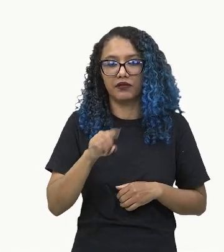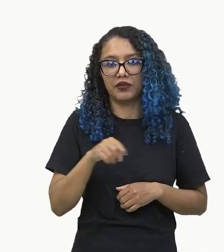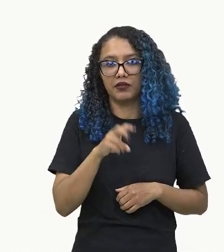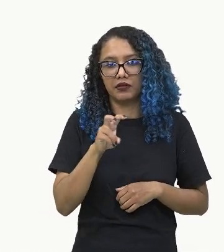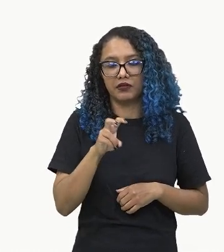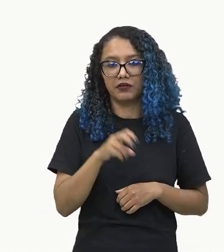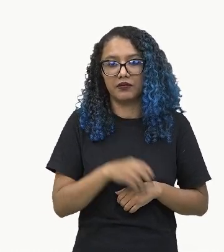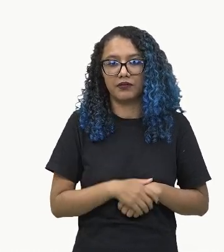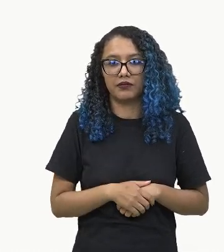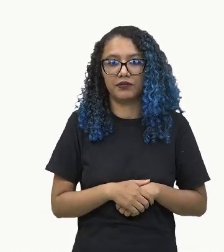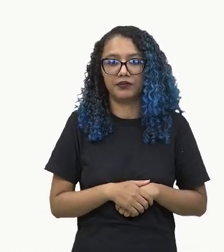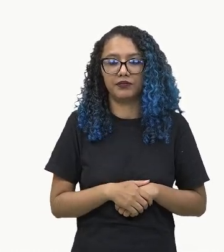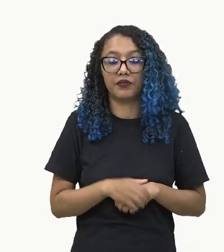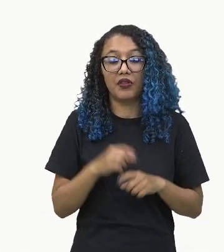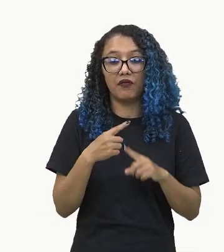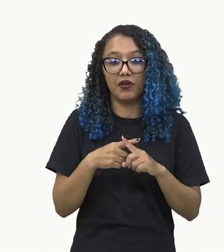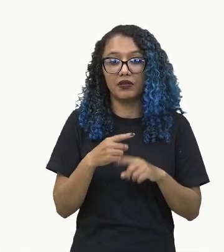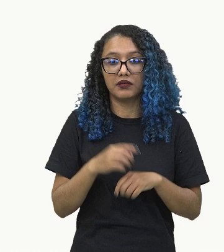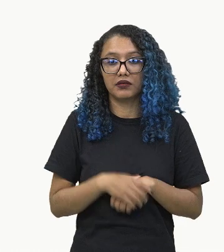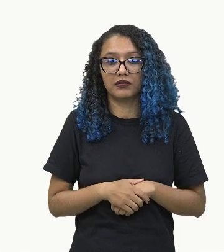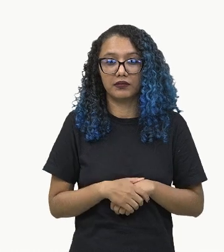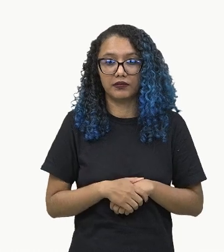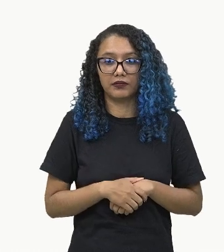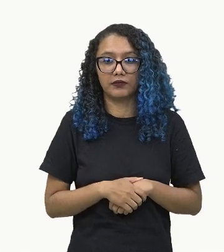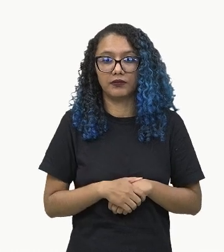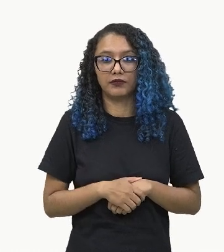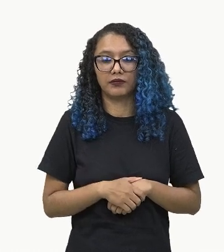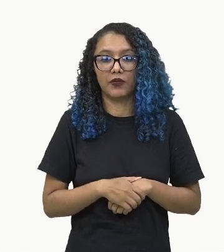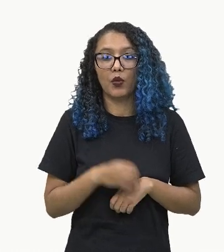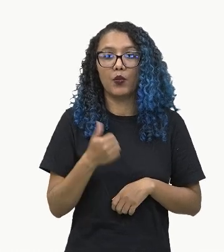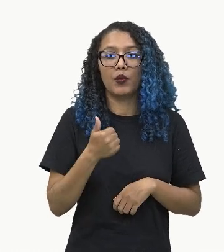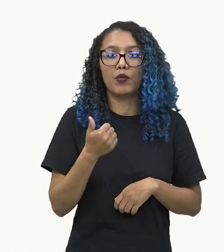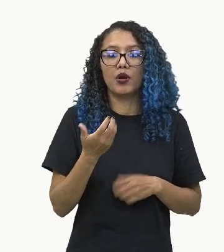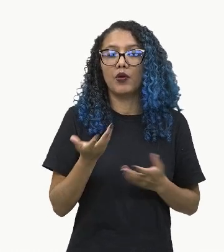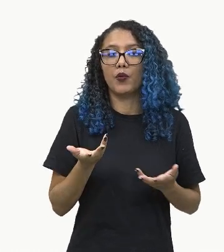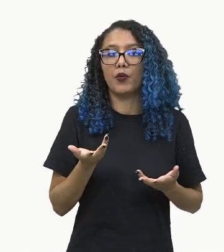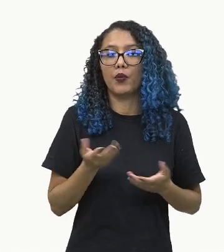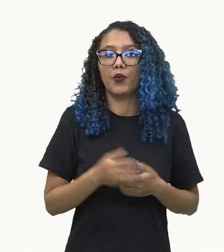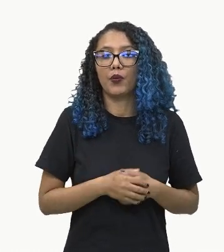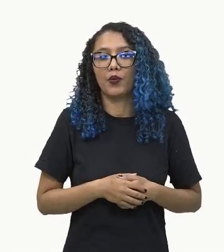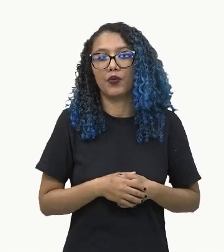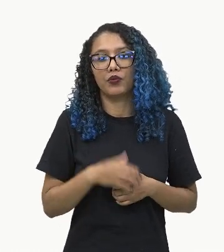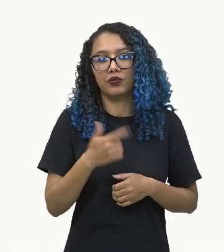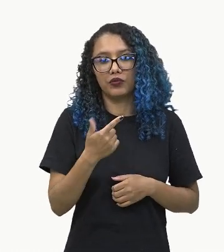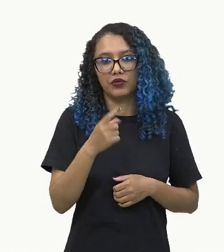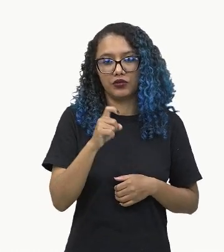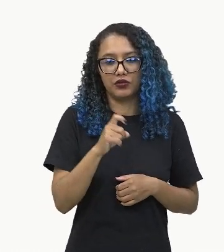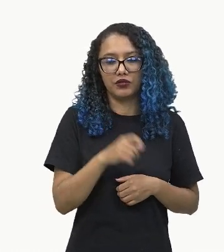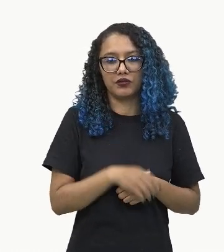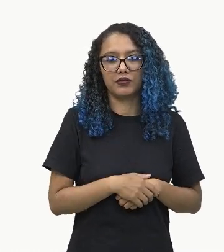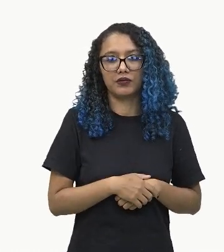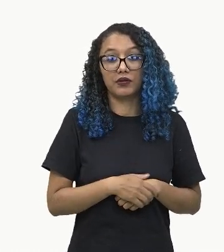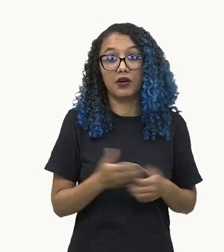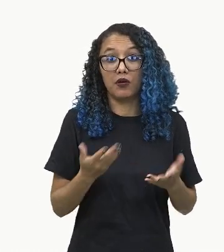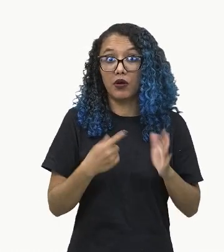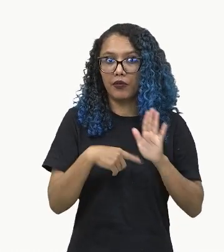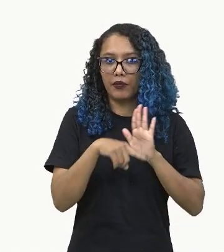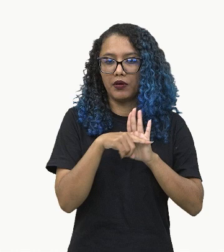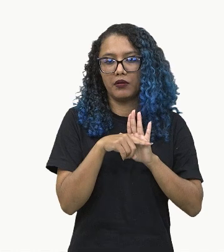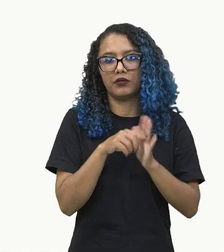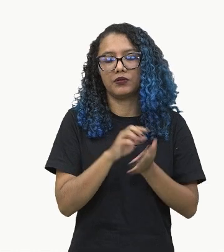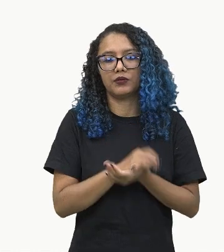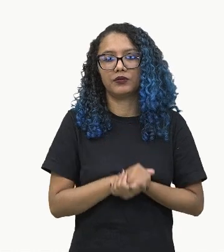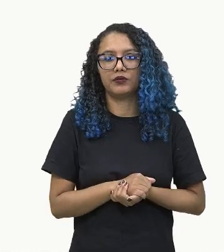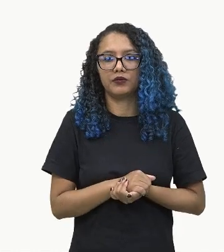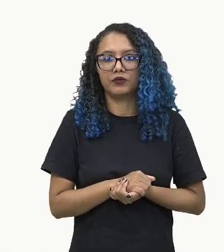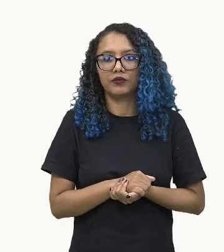0,5. Vezes, quem é meu primeiro termo? 2x. Agora é menos.